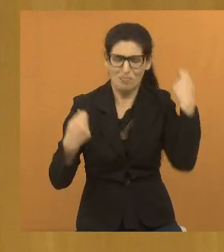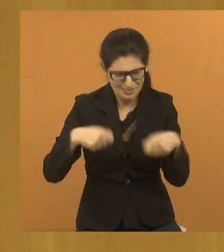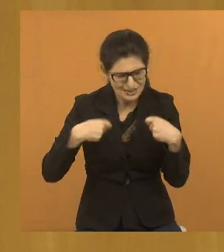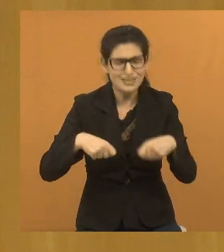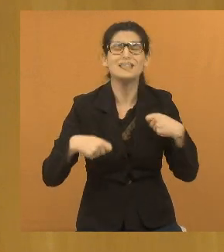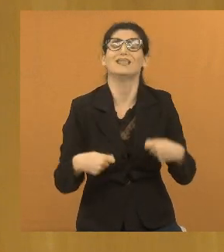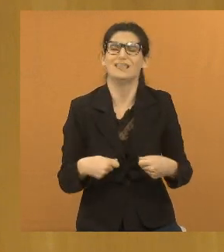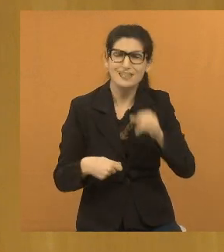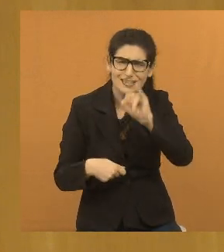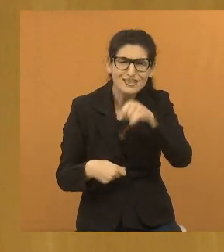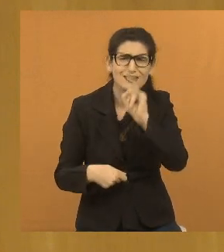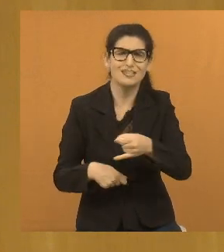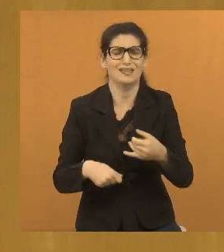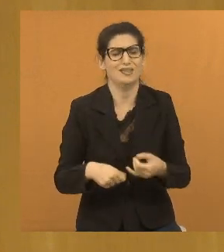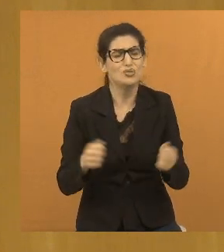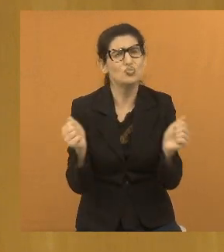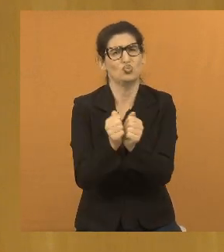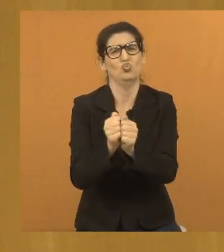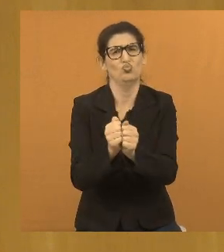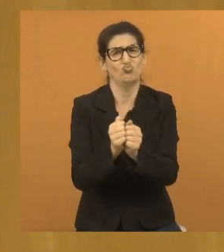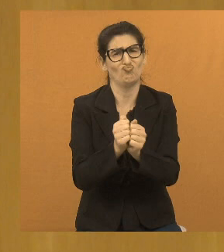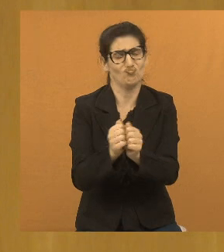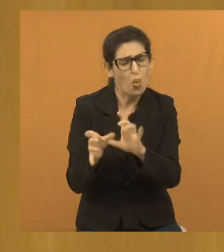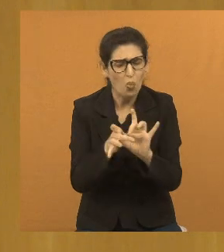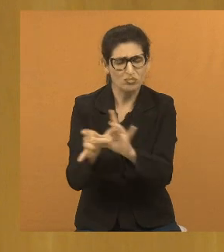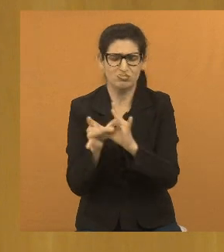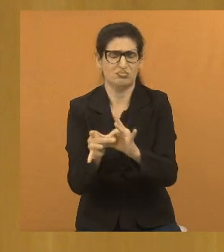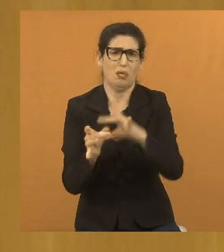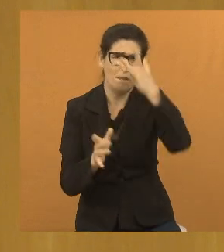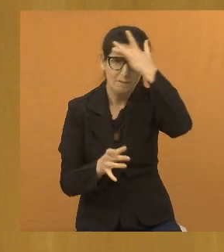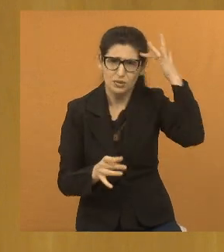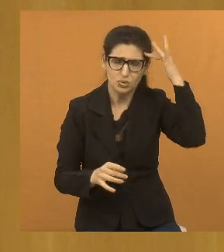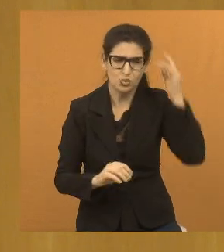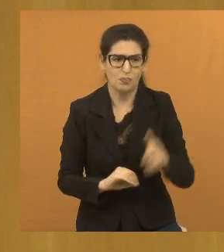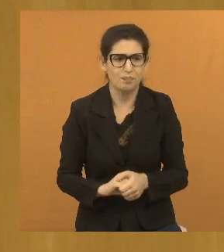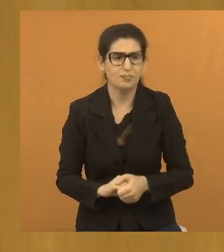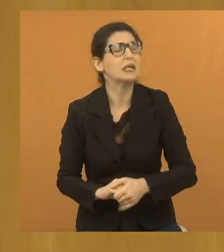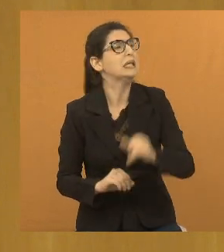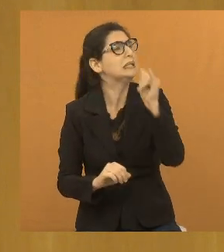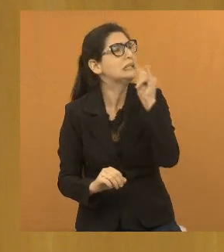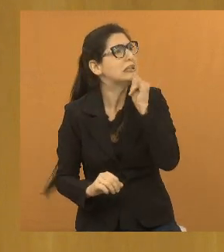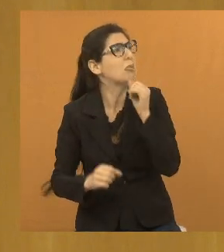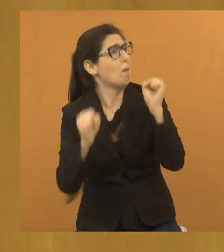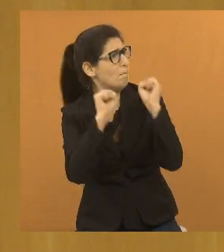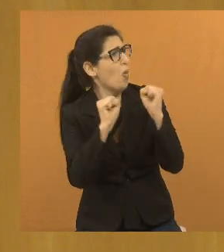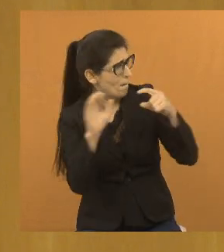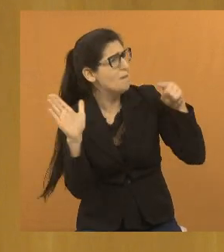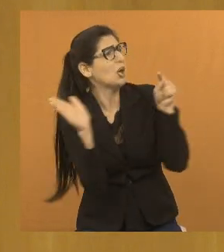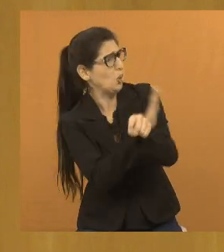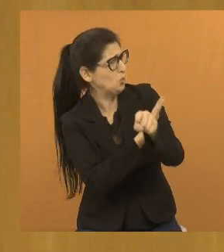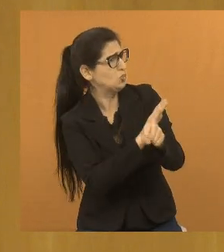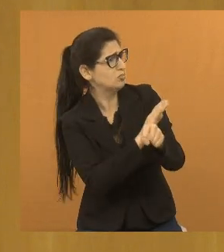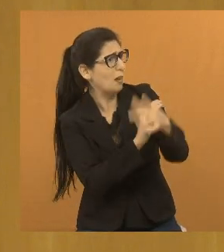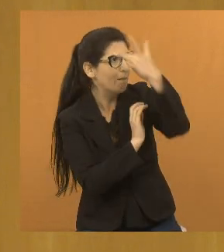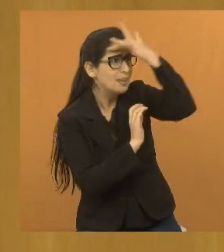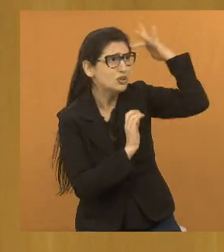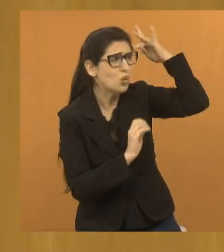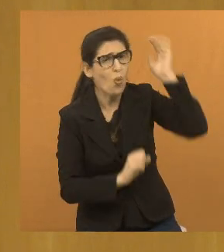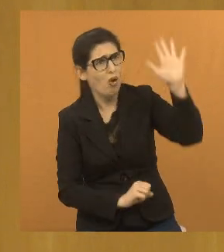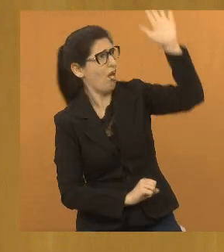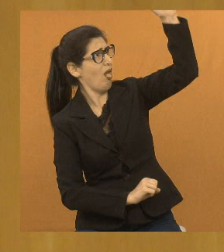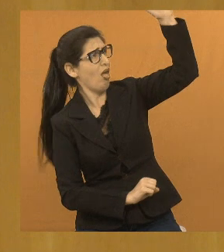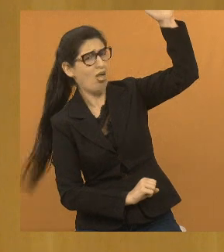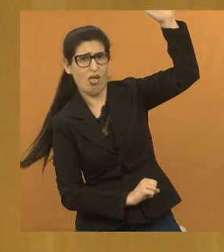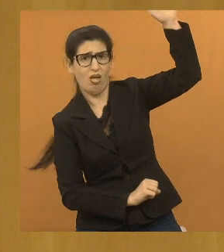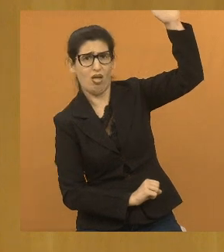Eu não sei se eu falei aqui no início da apresentação, mas eu vou ressaltar. Quem já quiser fazer perguntas, já pode fazer. É só levantar a mão, que a